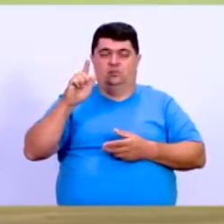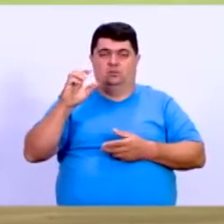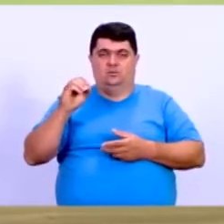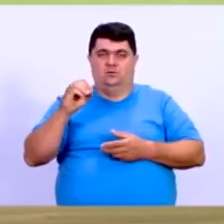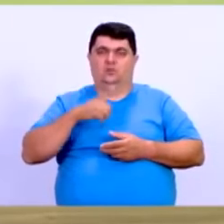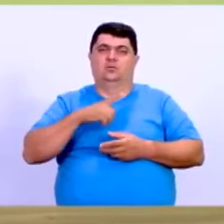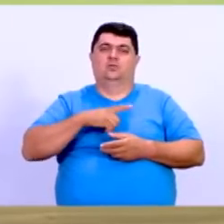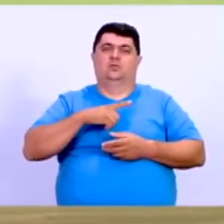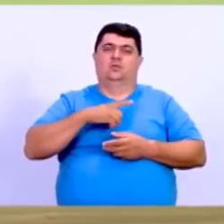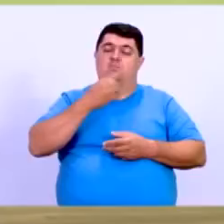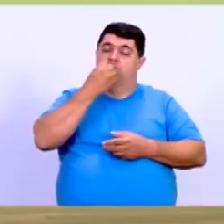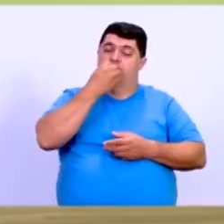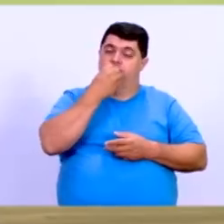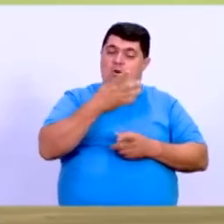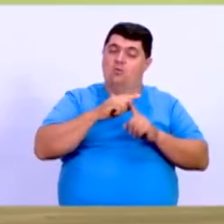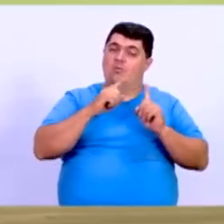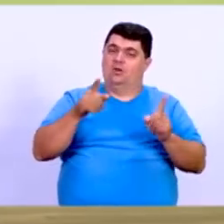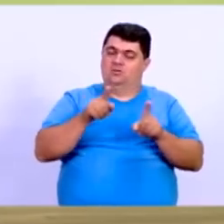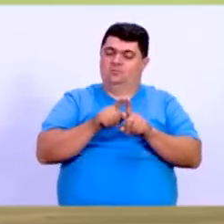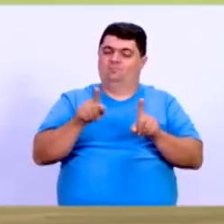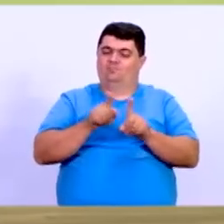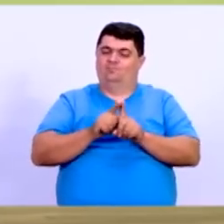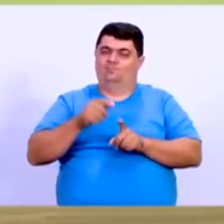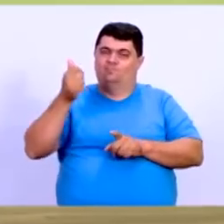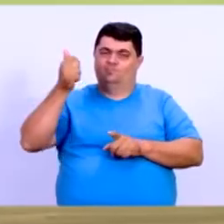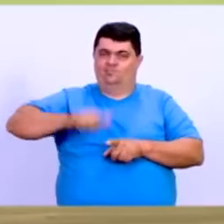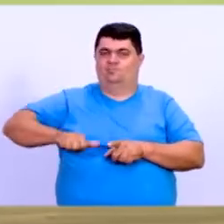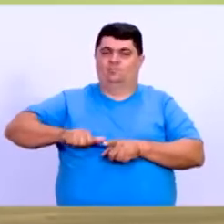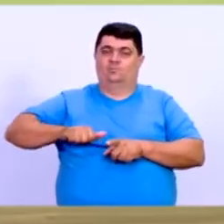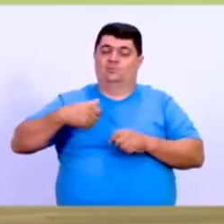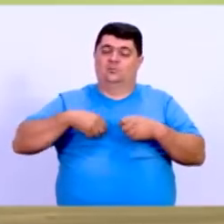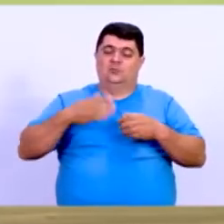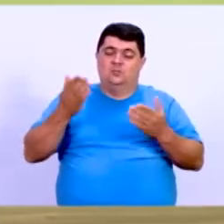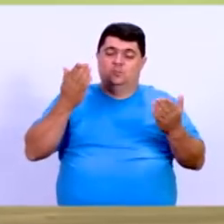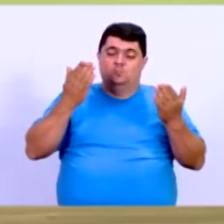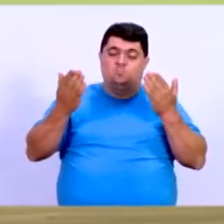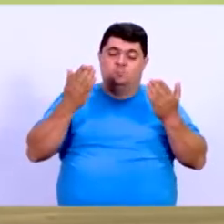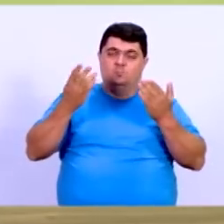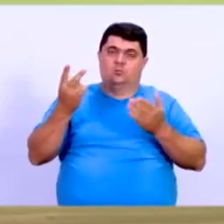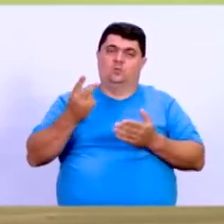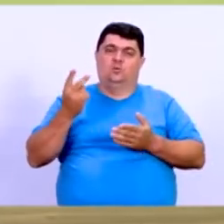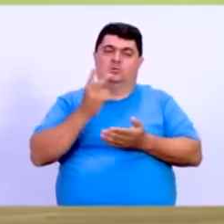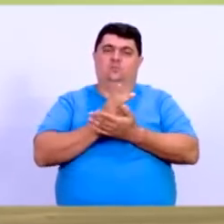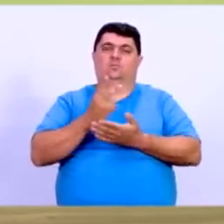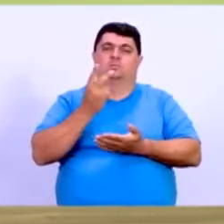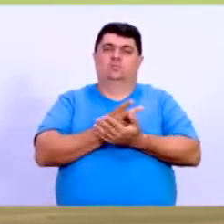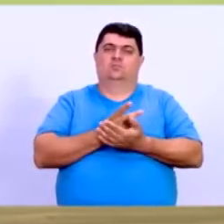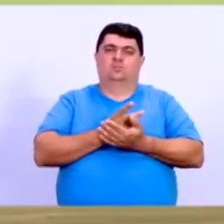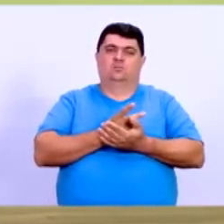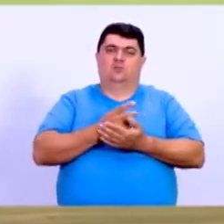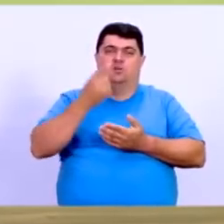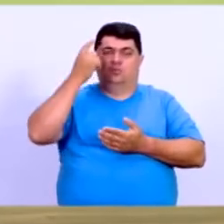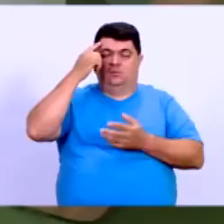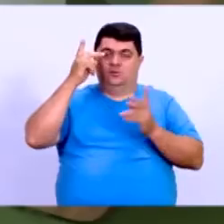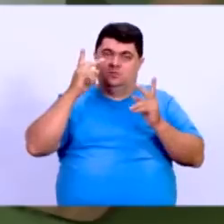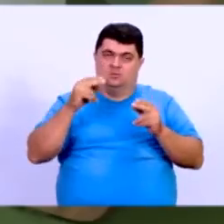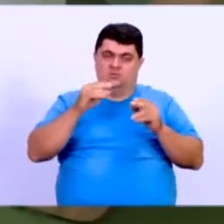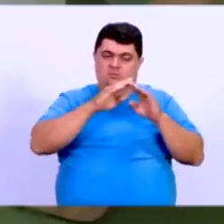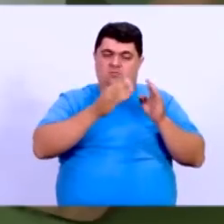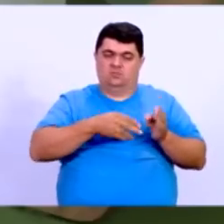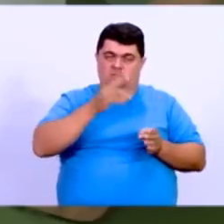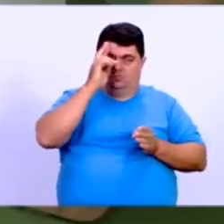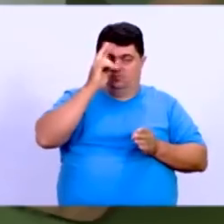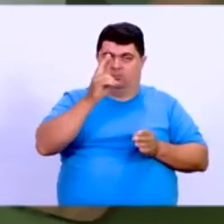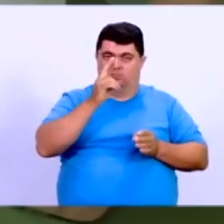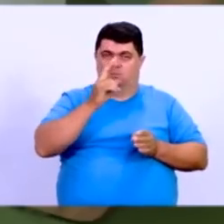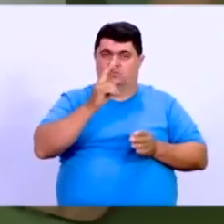tem vantagens e desvantagens, então tem que olhar os dois aspectos sempre. Exatamente. E pensar como um servidor